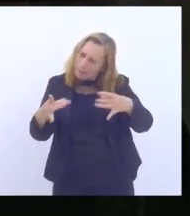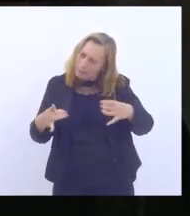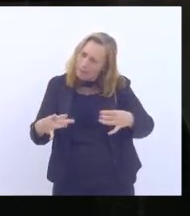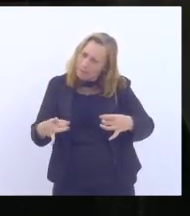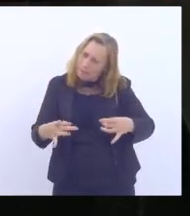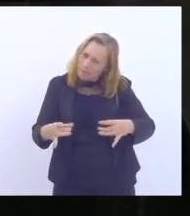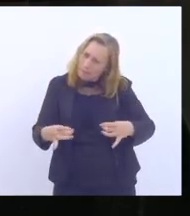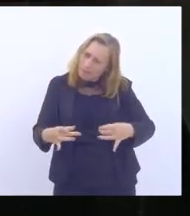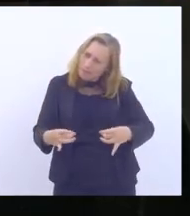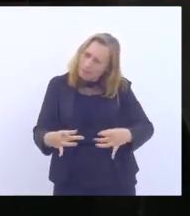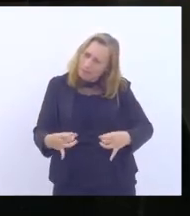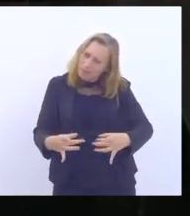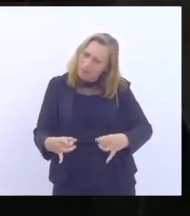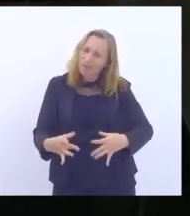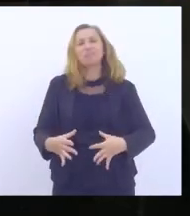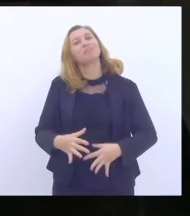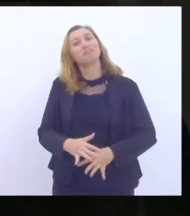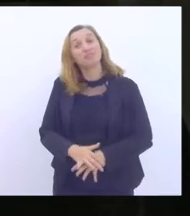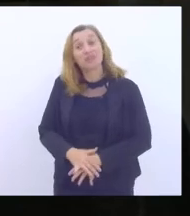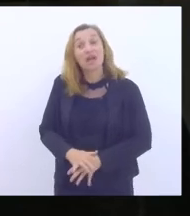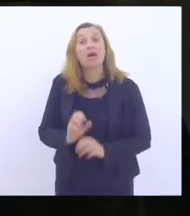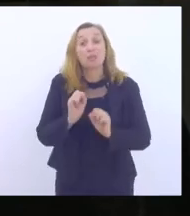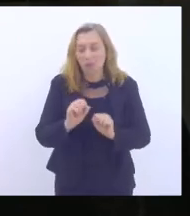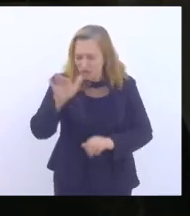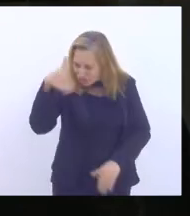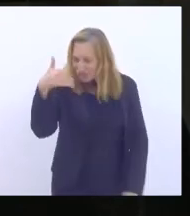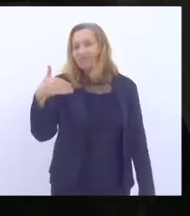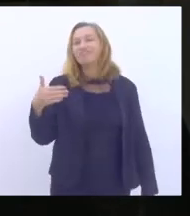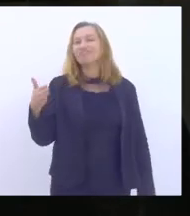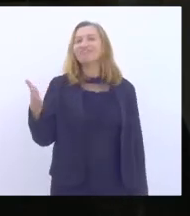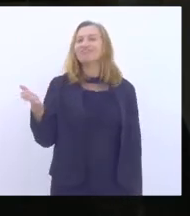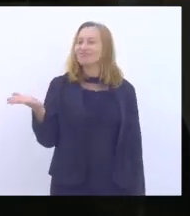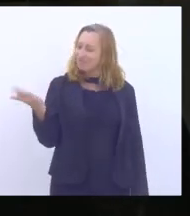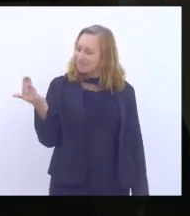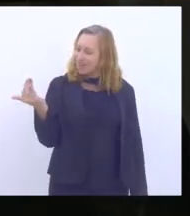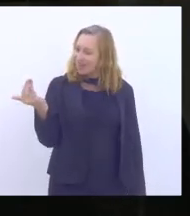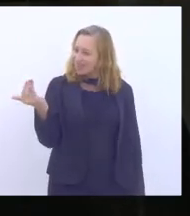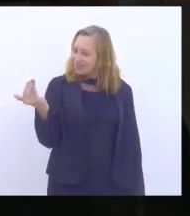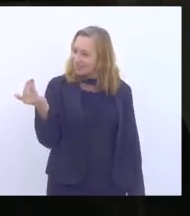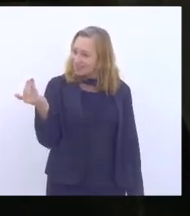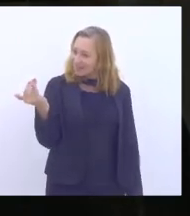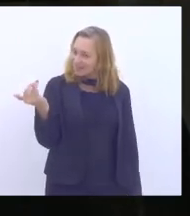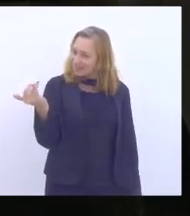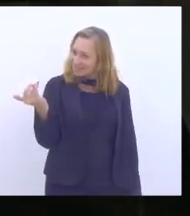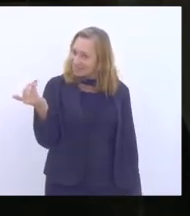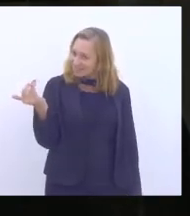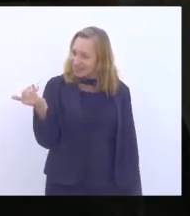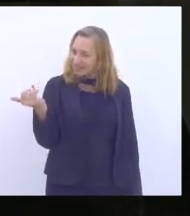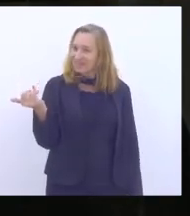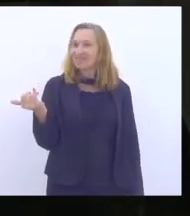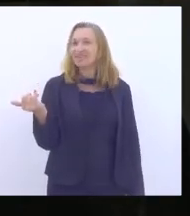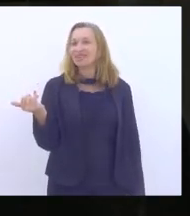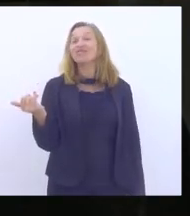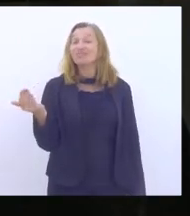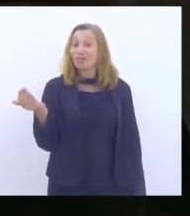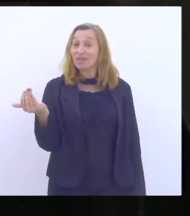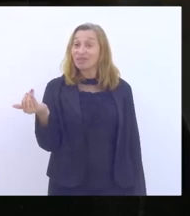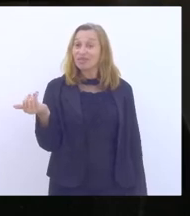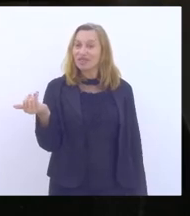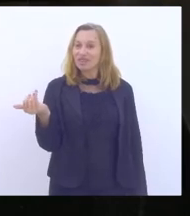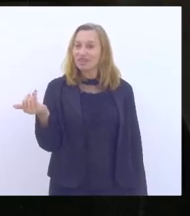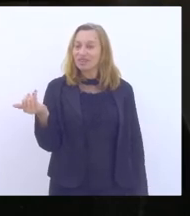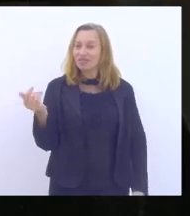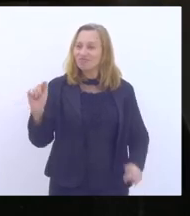Tintim por Tintim e pode vir podem vir a vontade podem